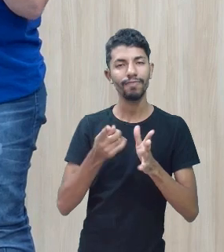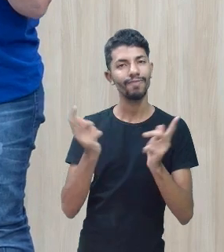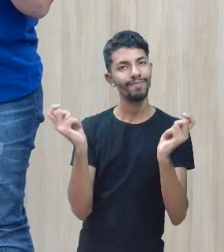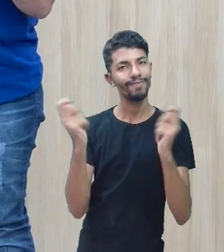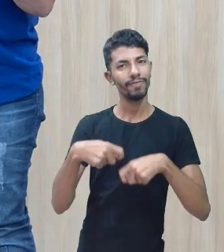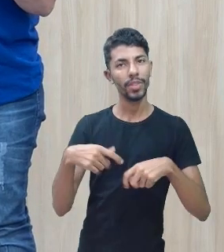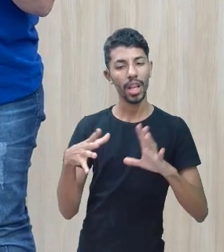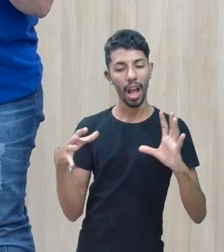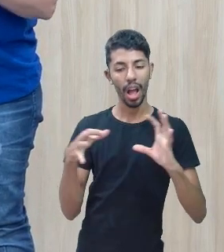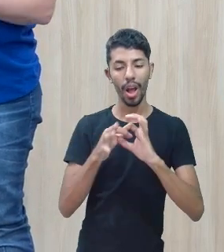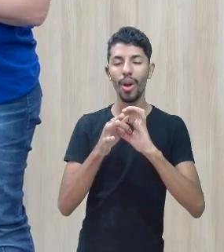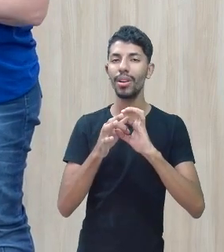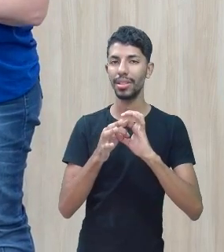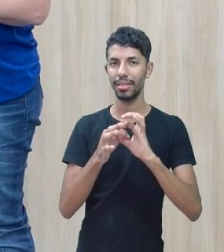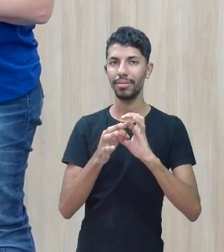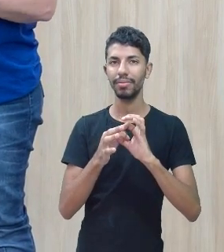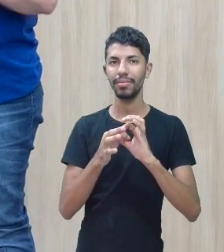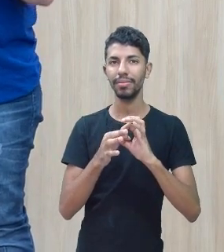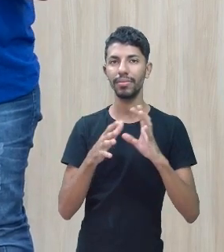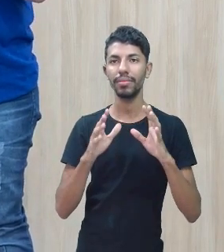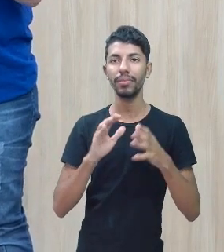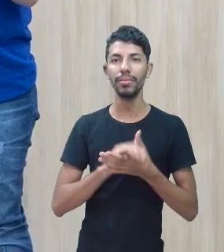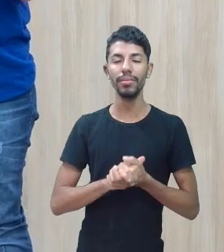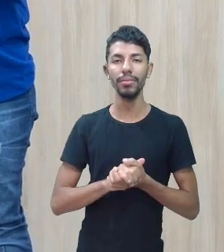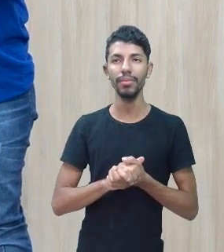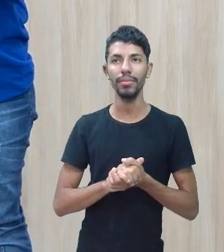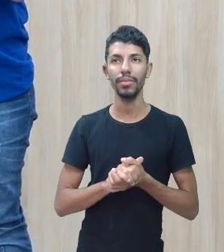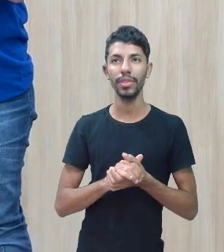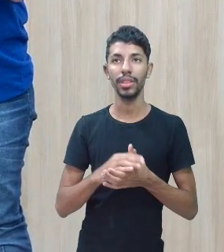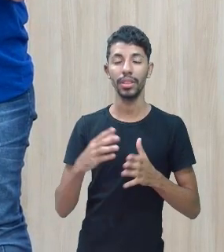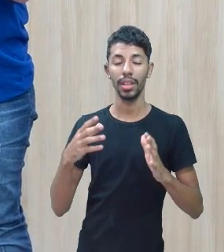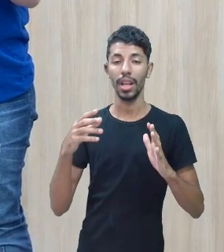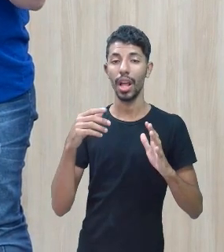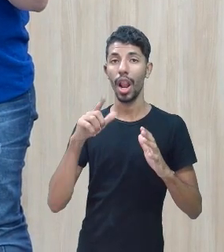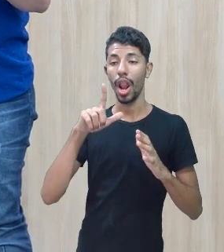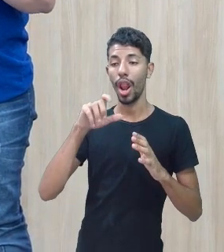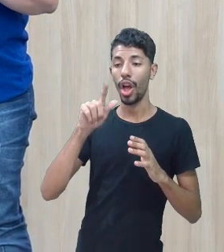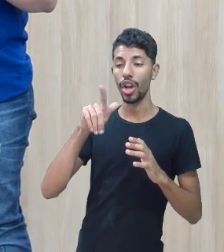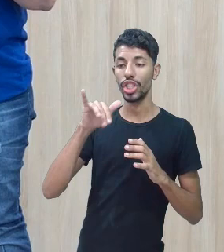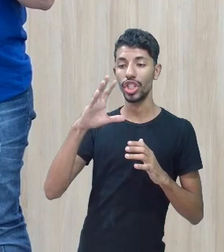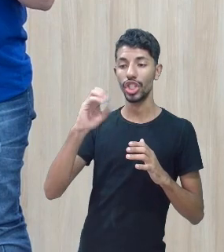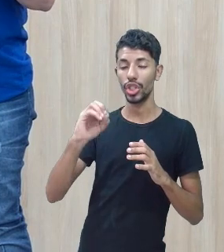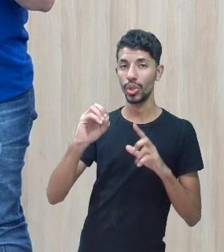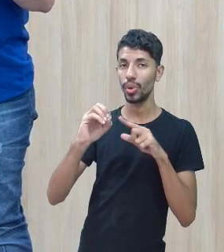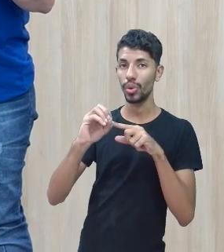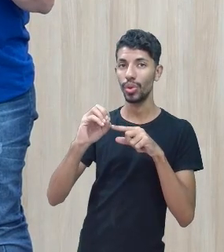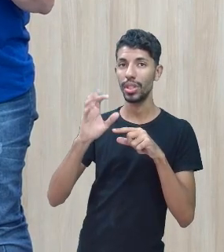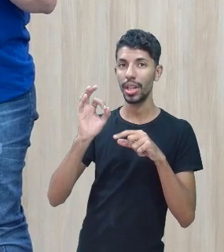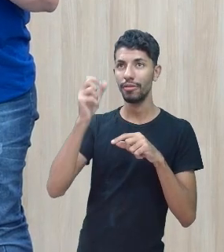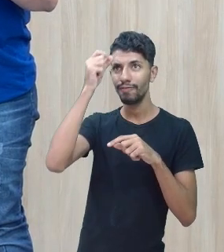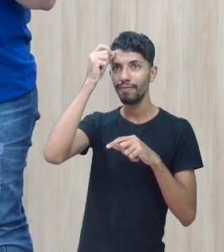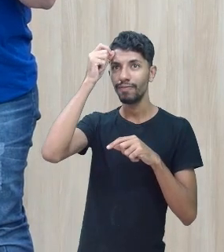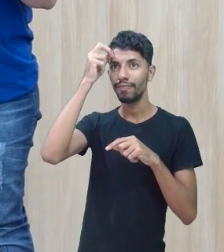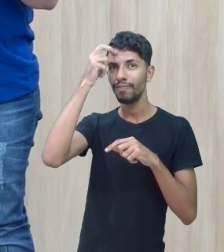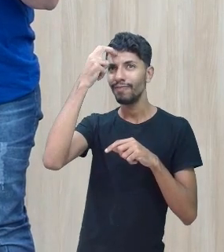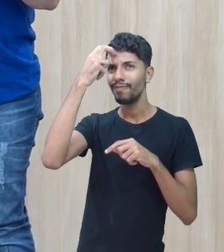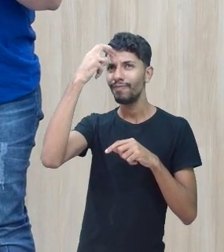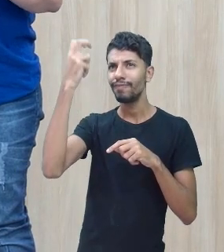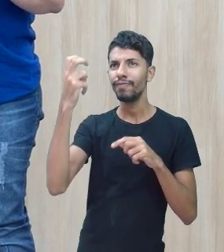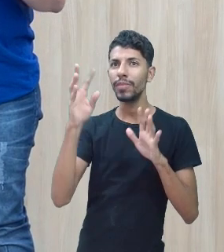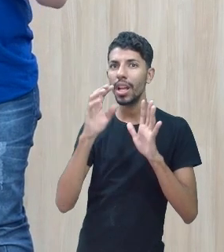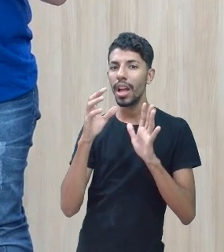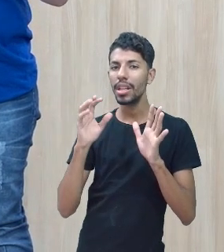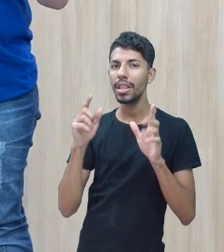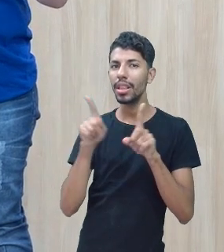essa conexão, não é, lógico-semântica. Então, você vai articulando a ideia, mas com lógica,